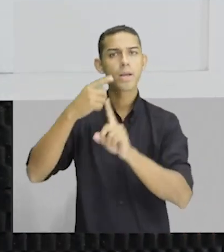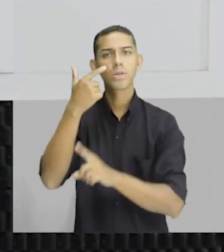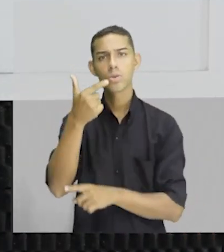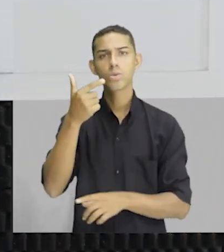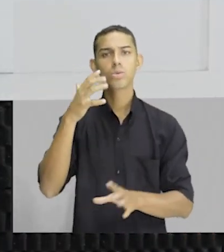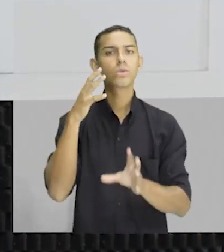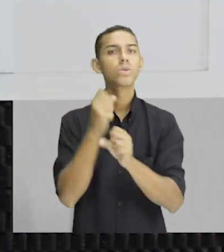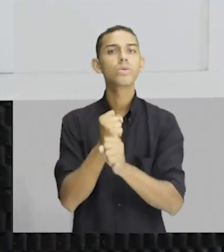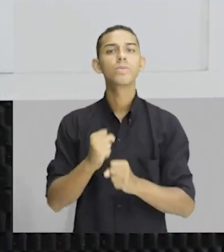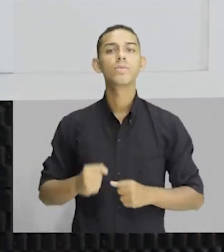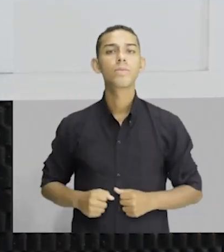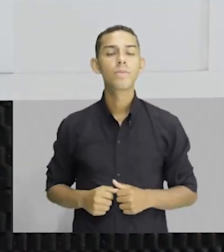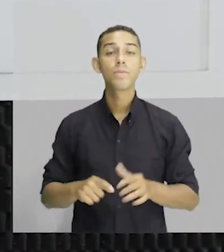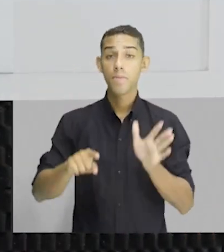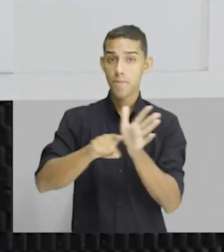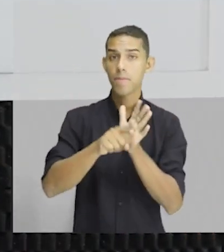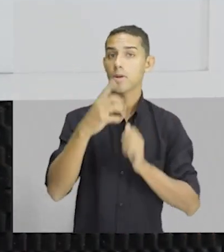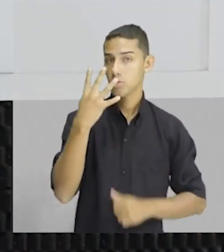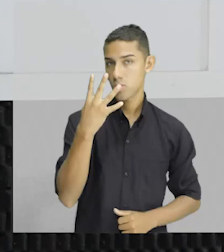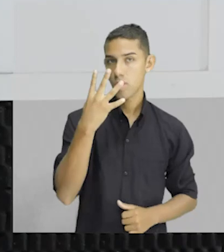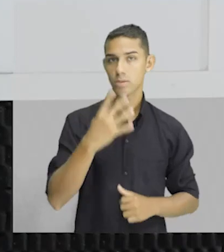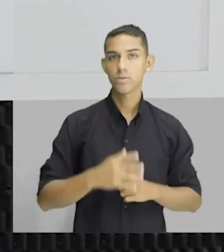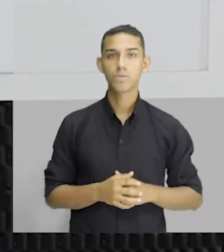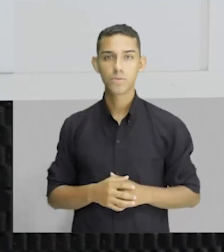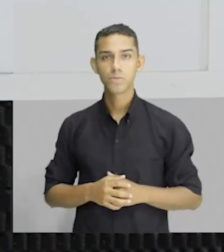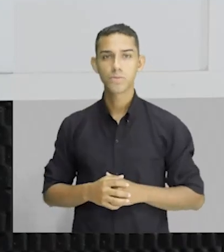2, menos 4